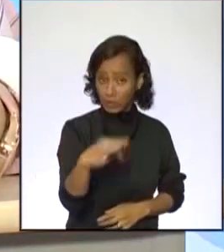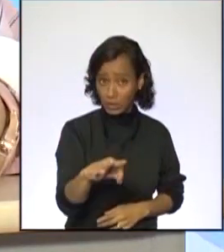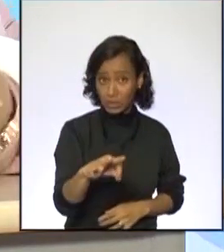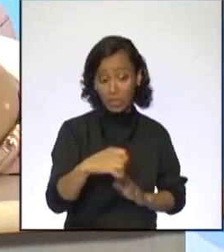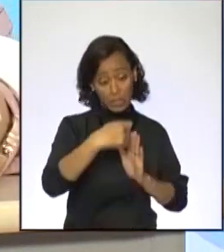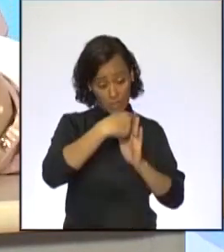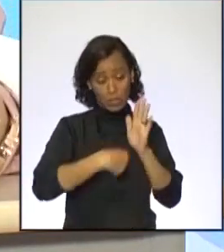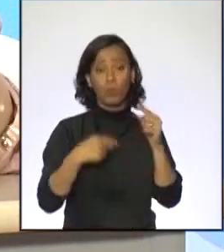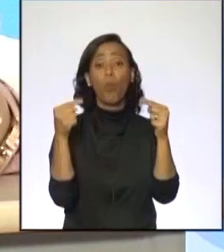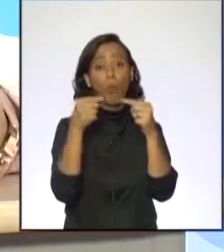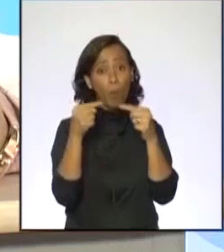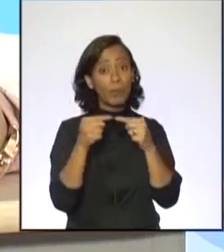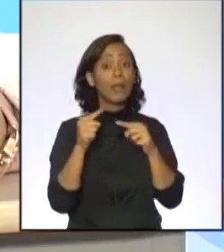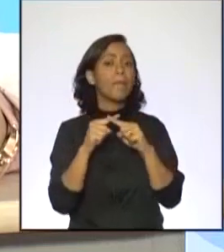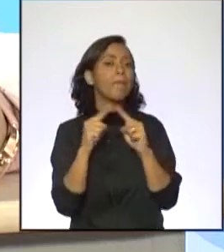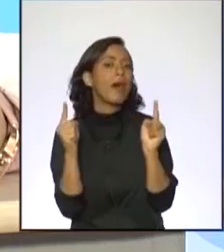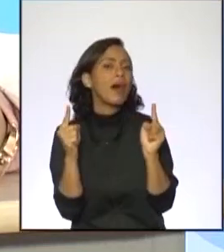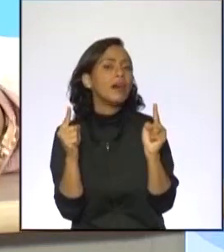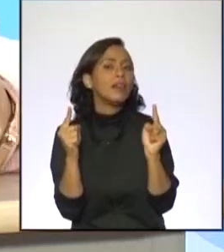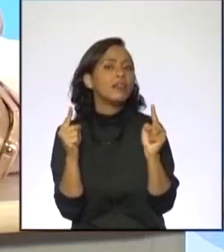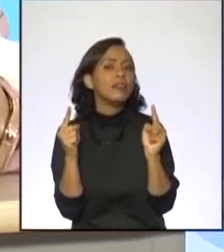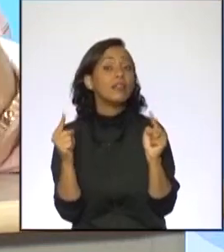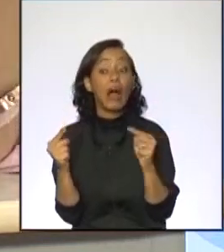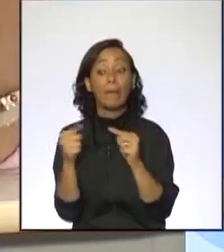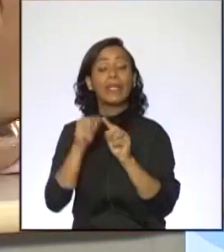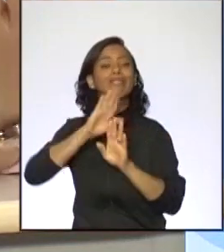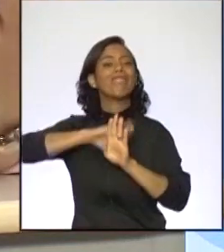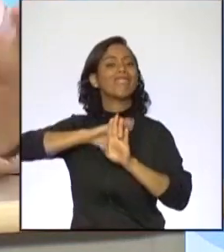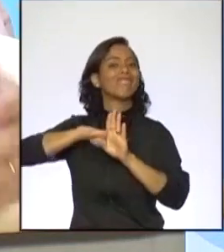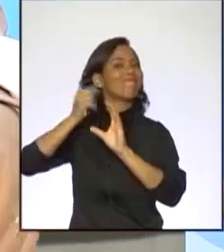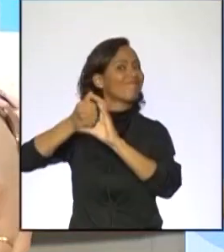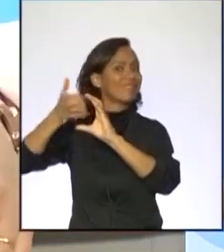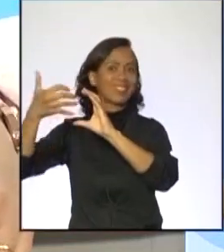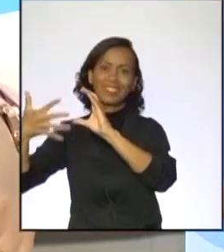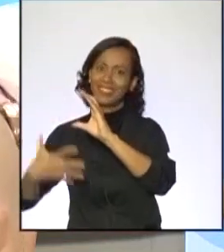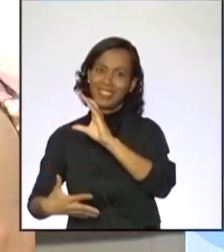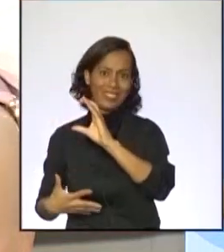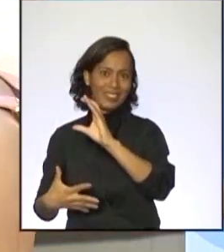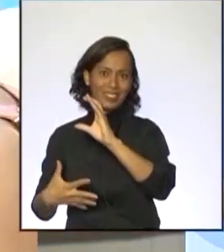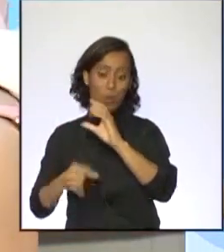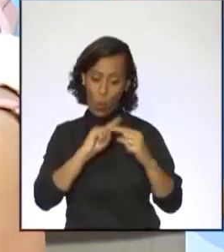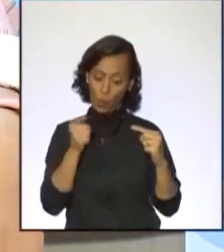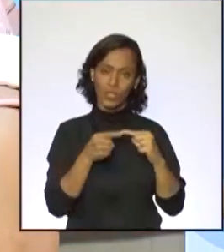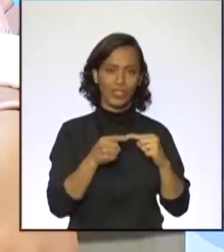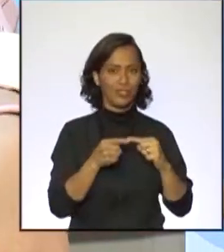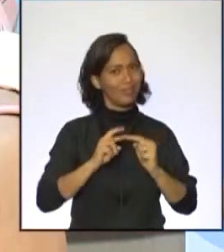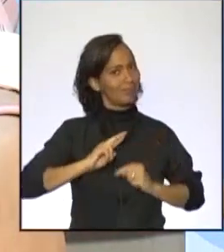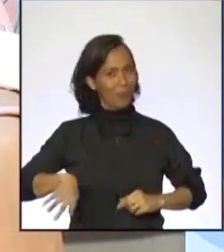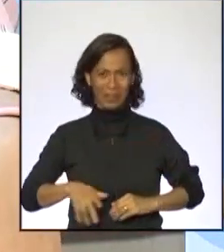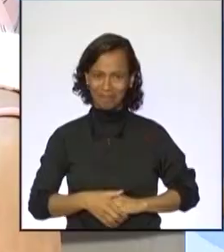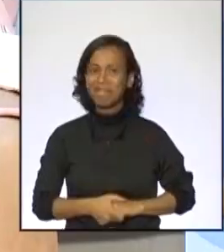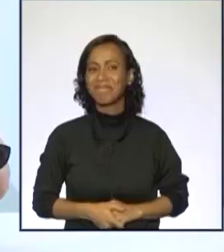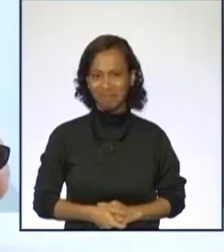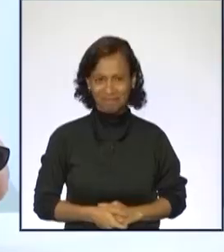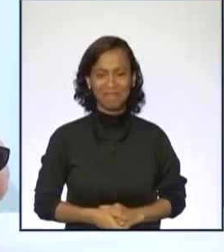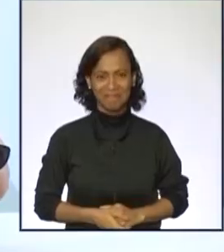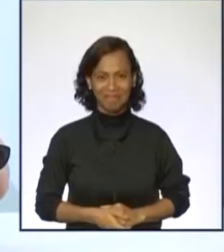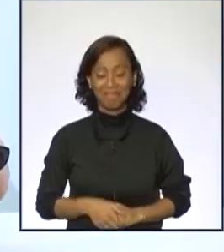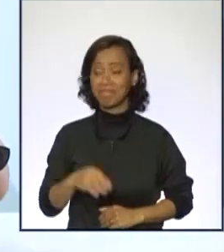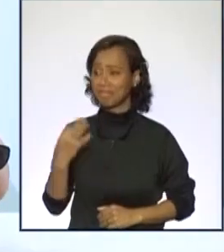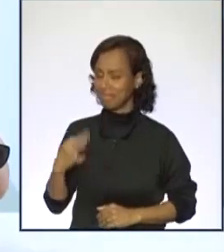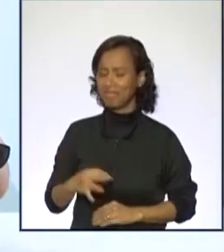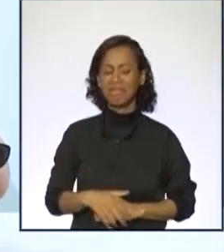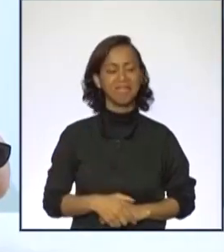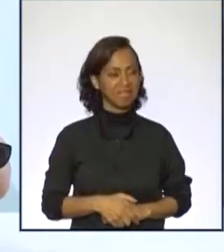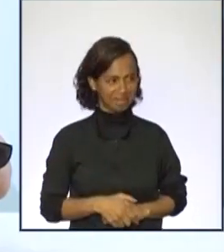no texto, mas ela é característica. Ela não Ok. é a finalidade principal desse texto. Certo.